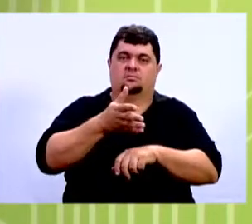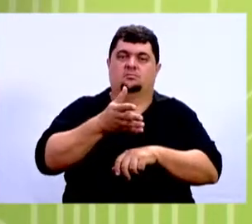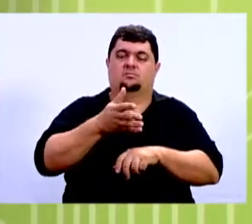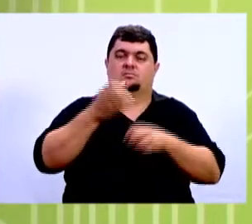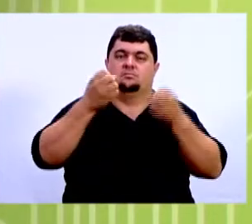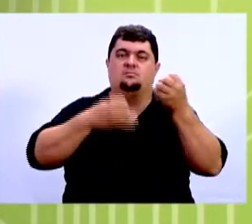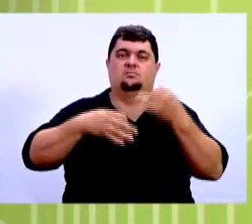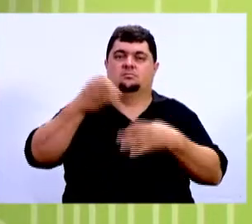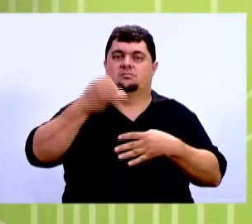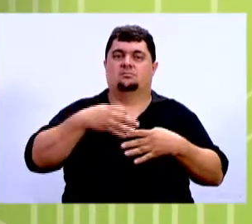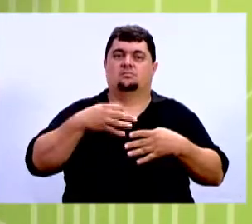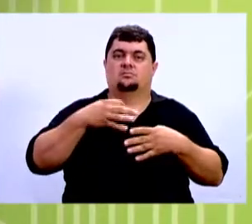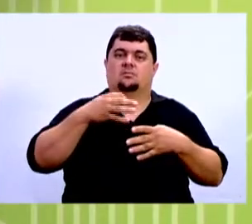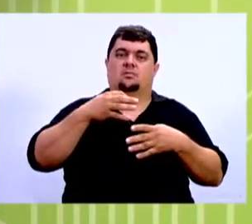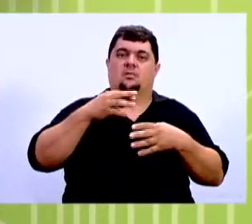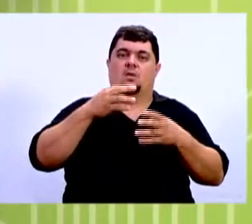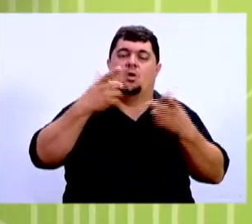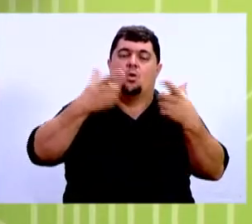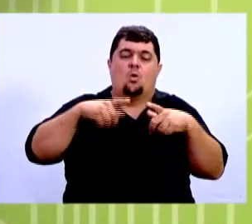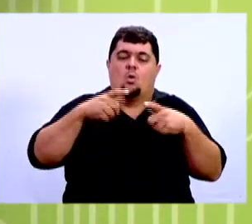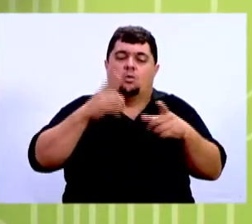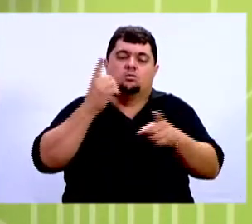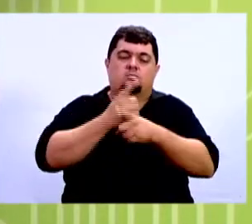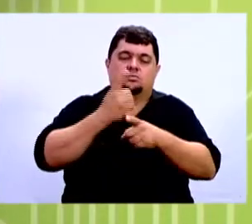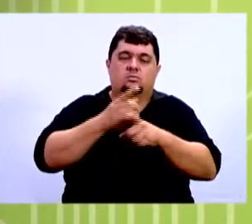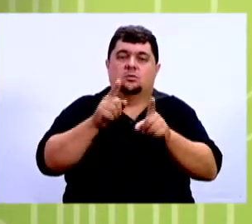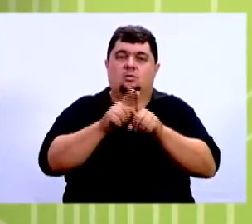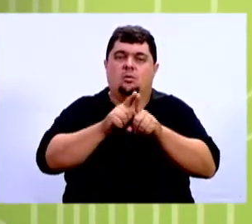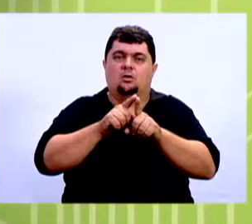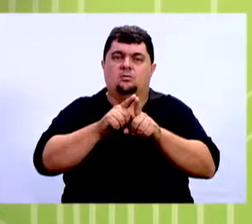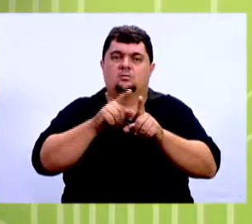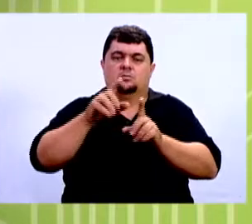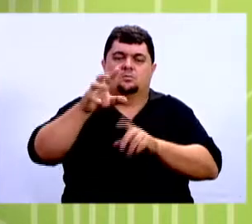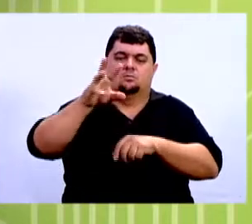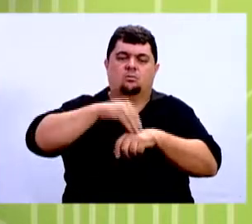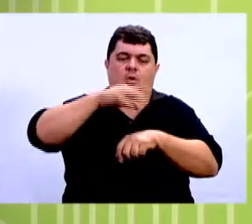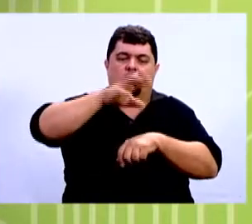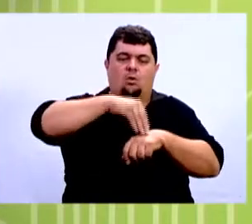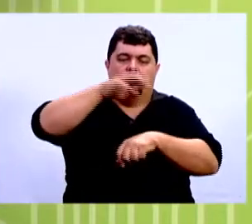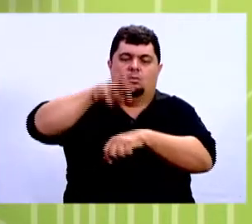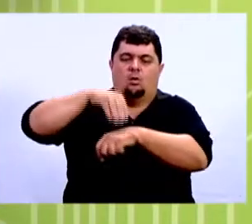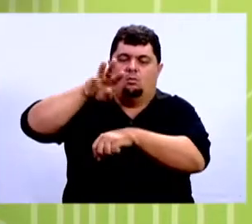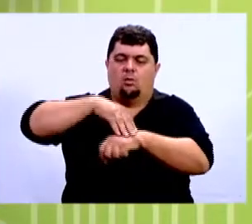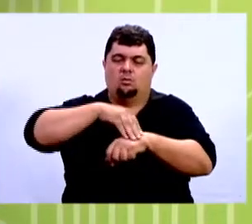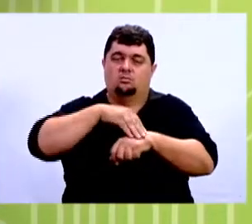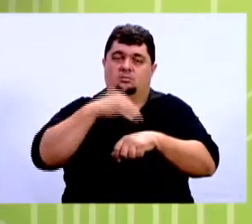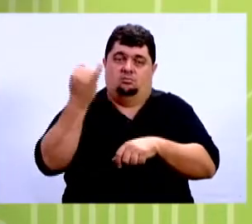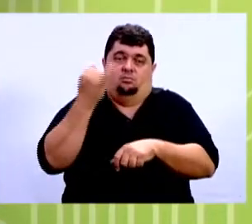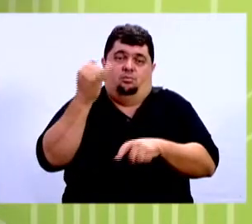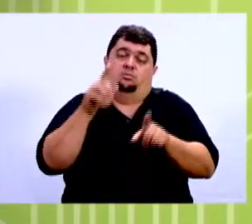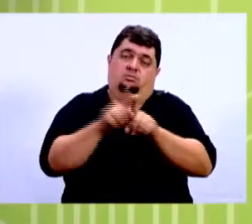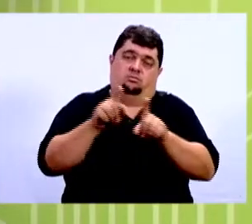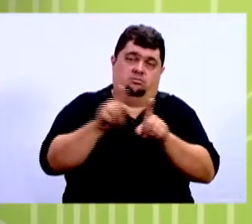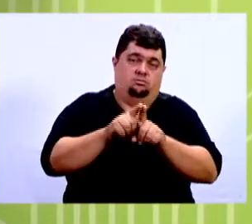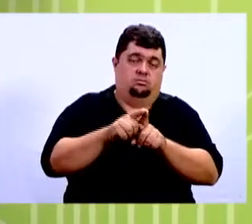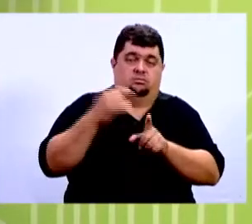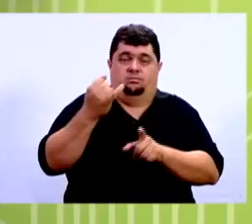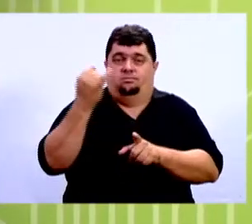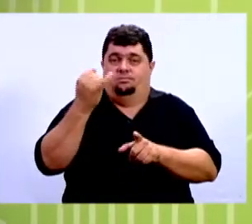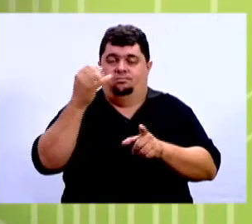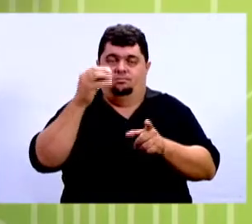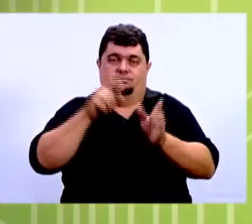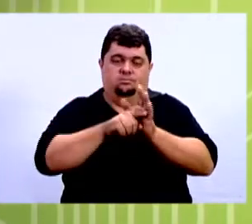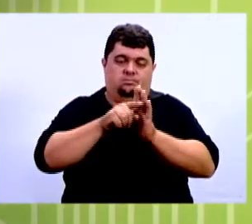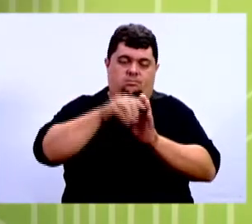trabalhar um pouquinho sobre as referências e também coleta de dados. Esses são aspectos muito importantes dentro da nossa